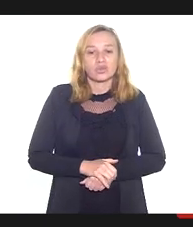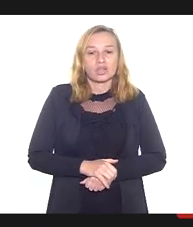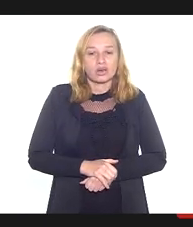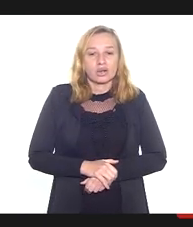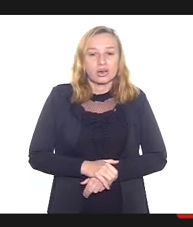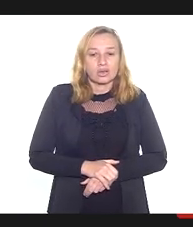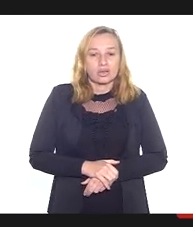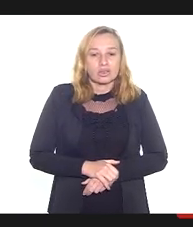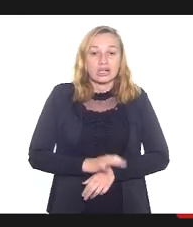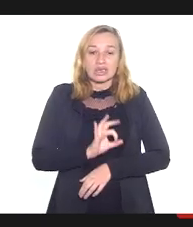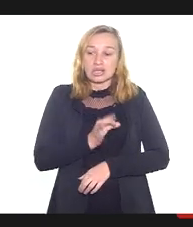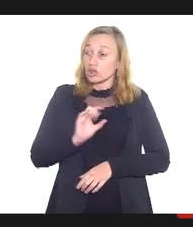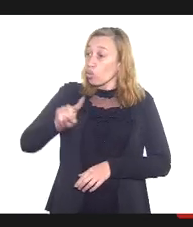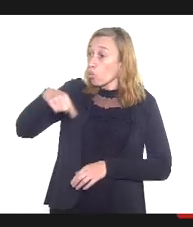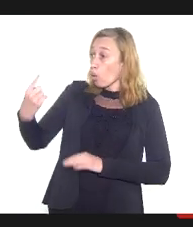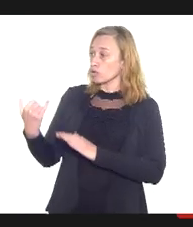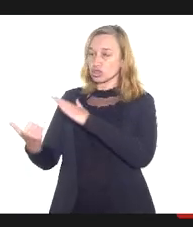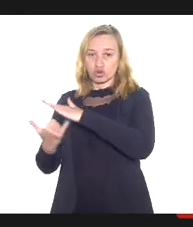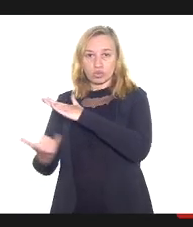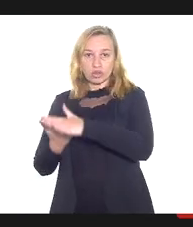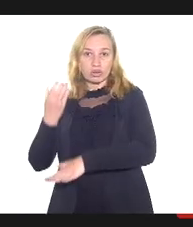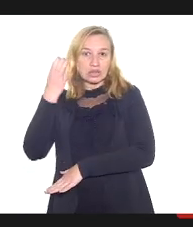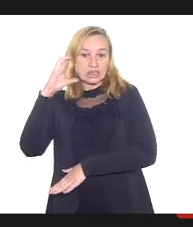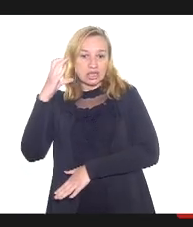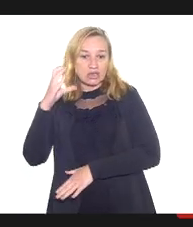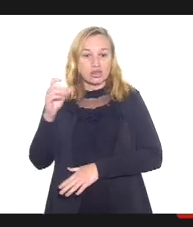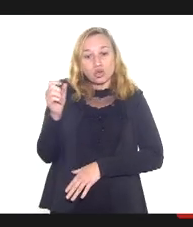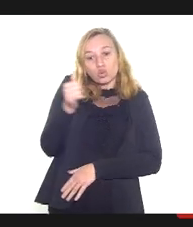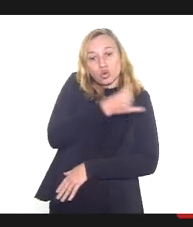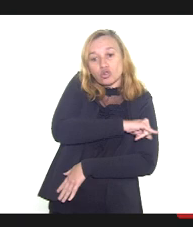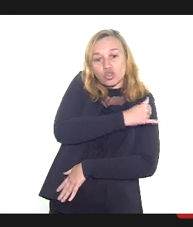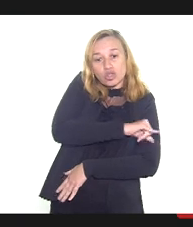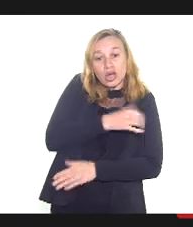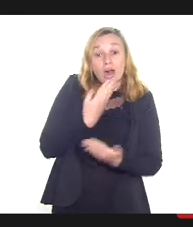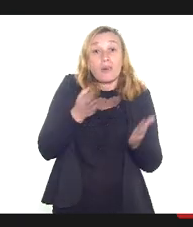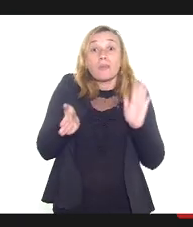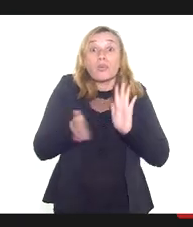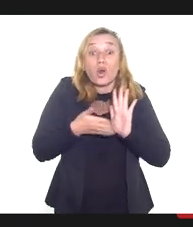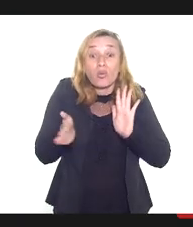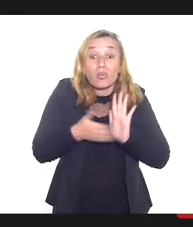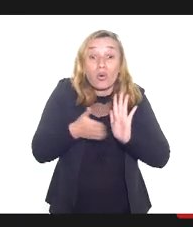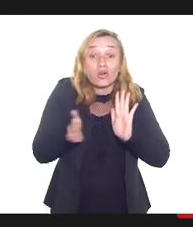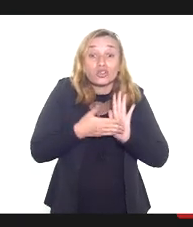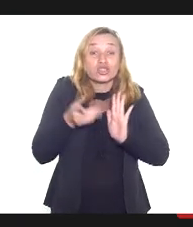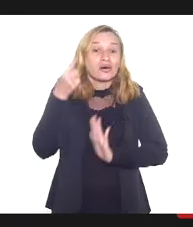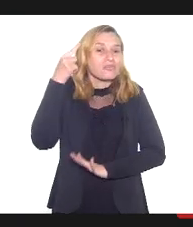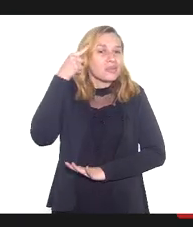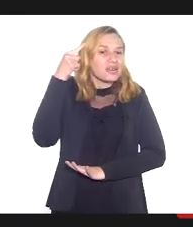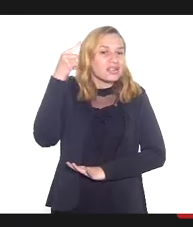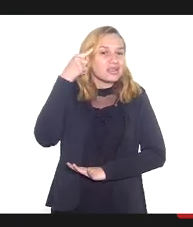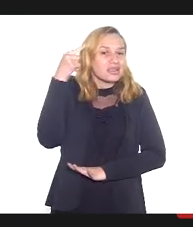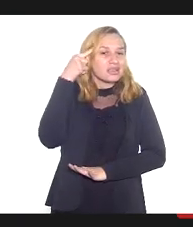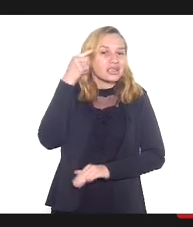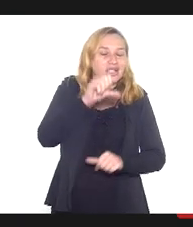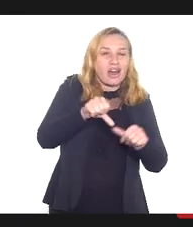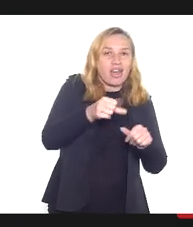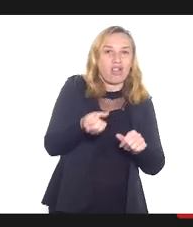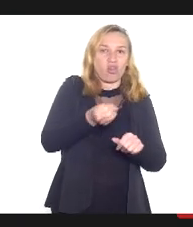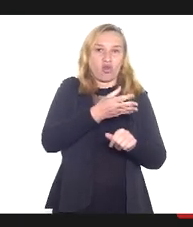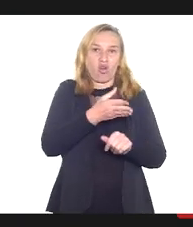e conjuntamente com outras entidades científicas do Rio de Janeiro, né, é a proposta de suspensão da implementação da reforma.